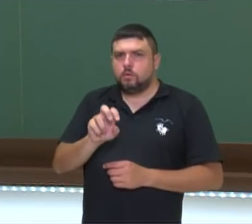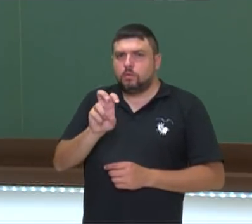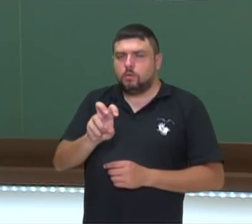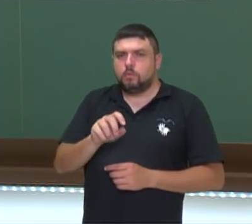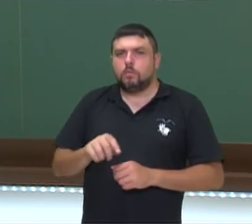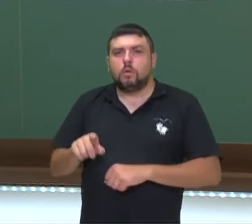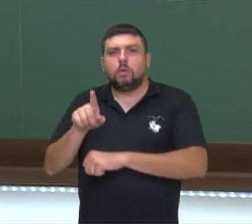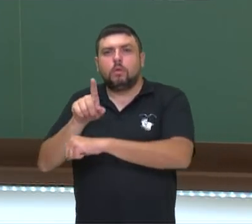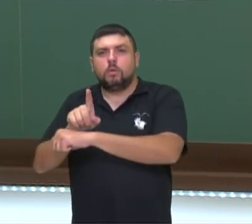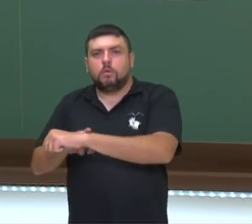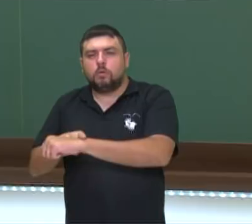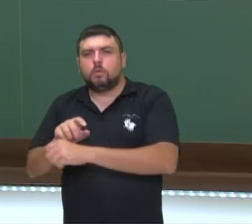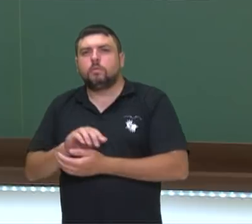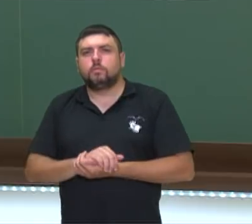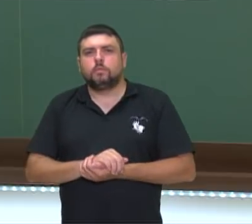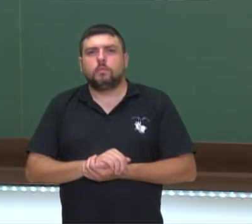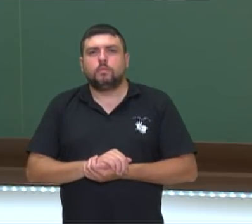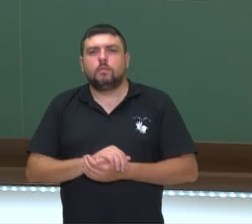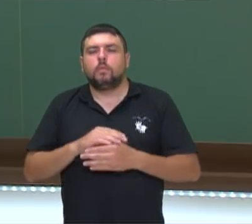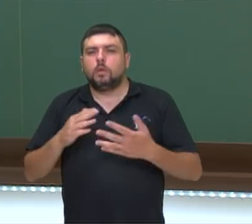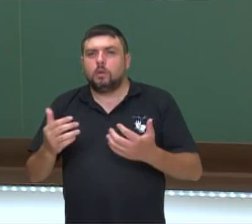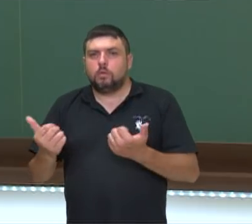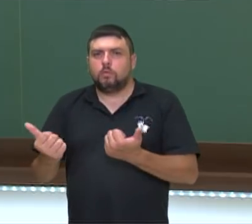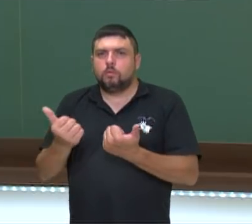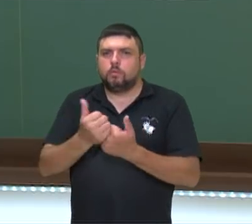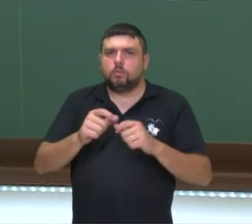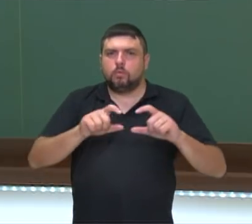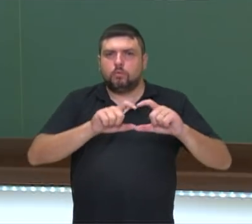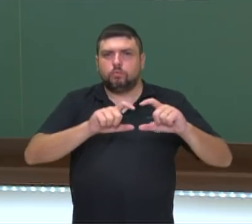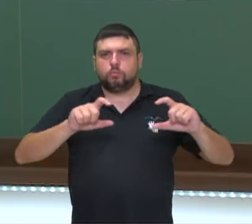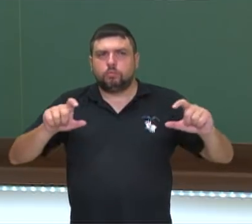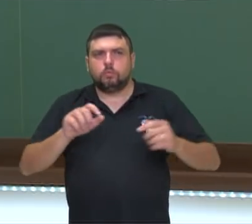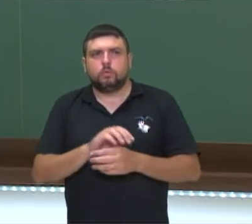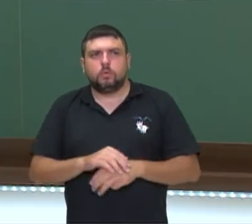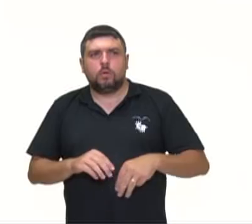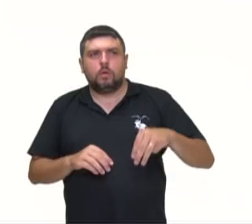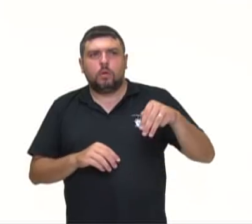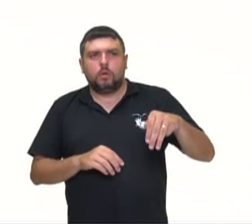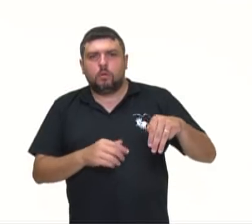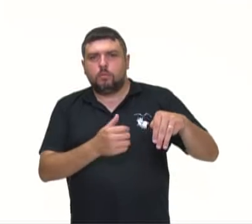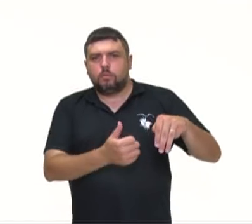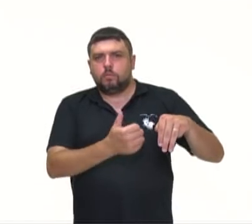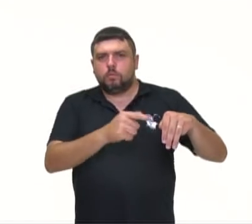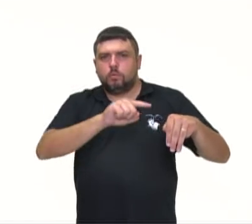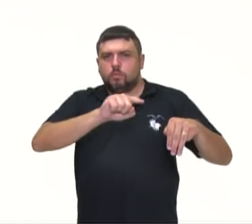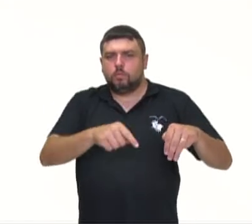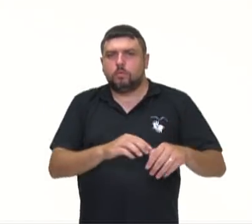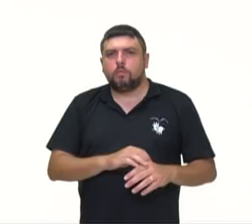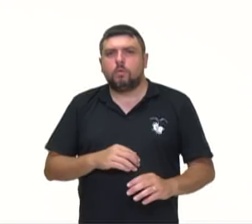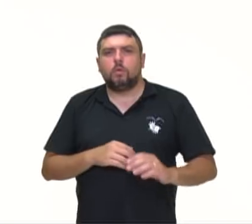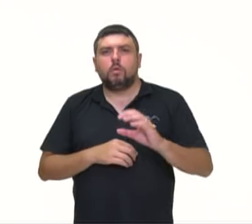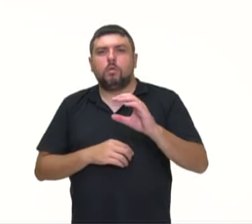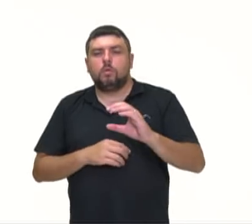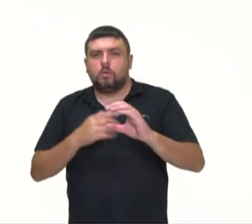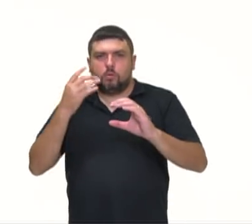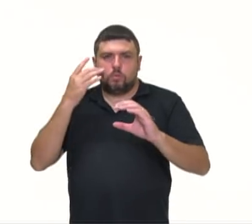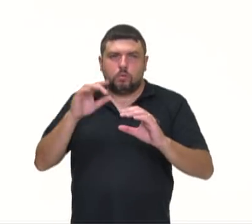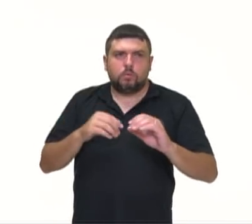tempo. Substituindo aqui na fórmula, montante 12.000, o C é o que a gente quer saber, a taxa